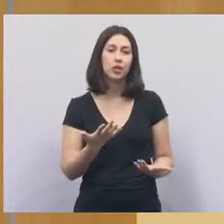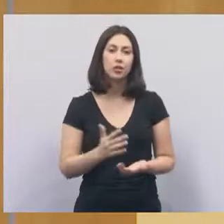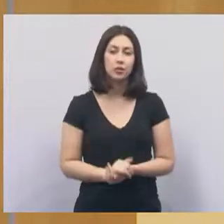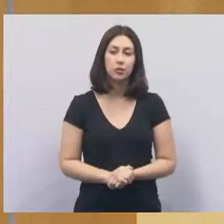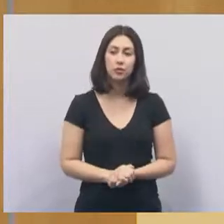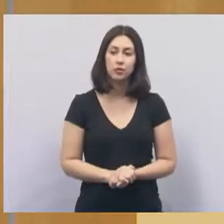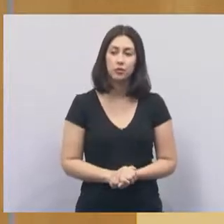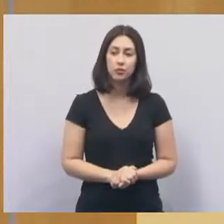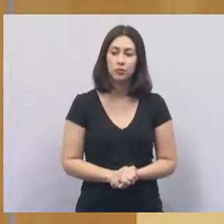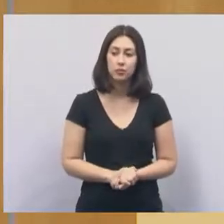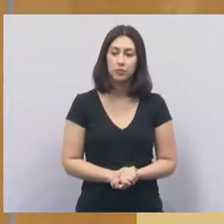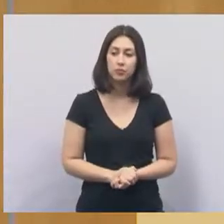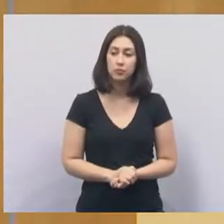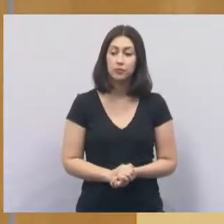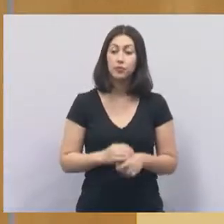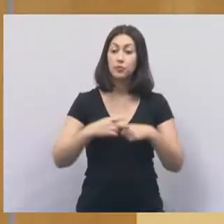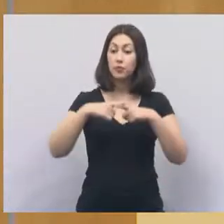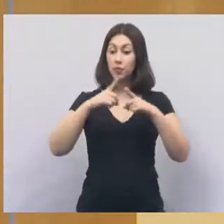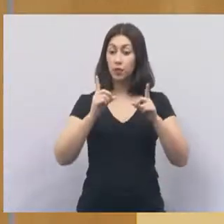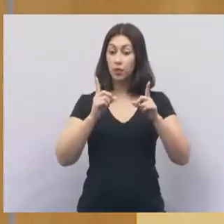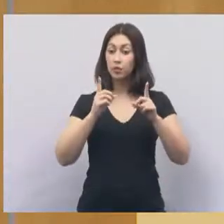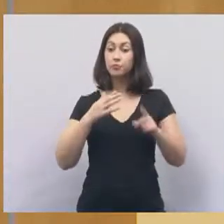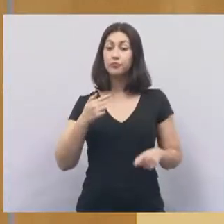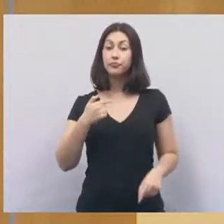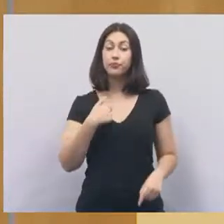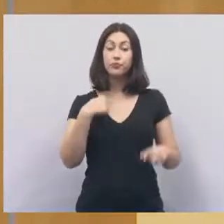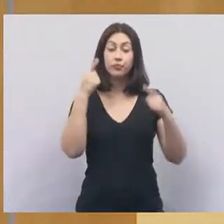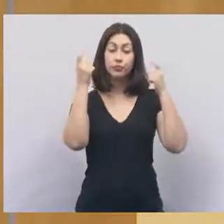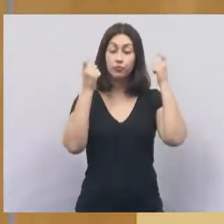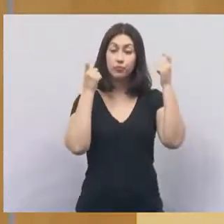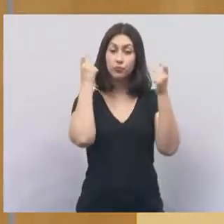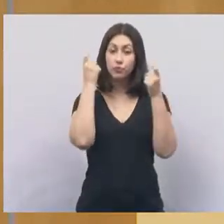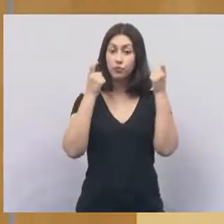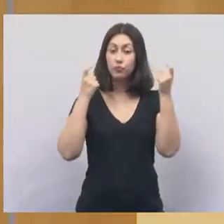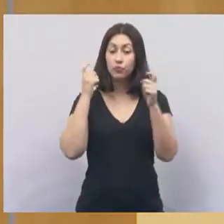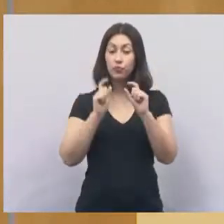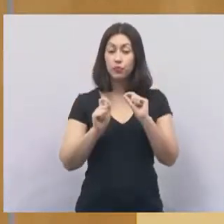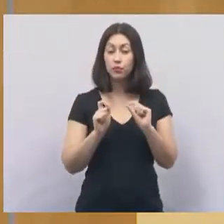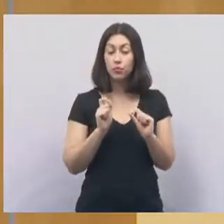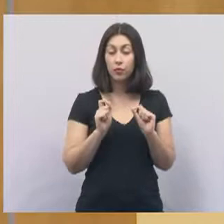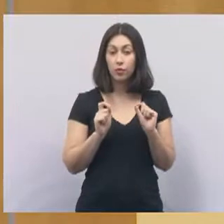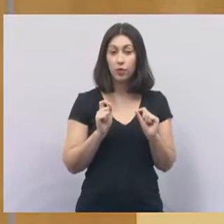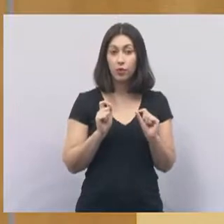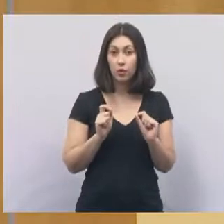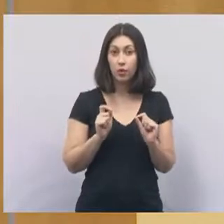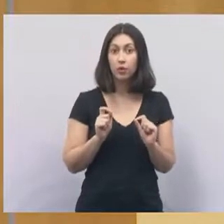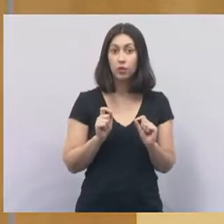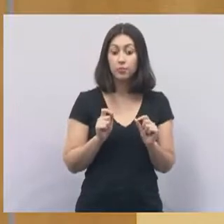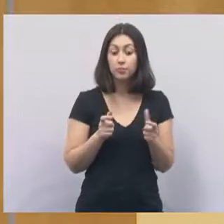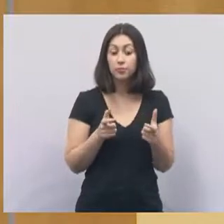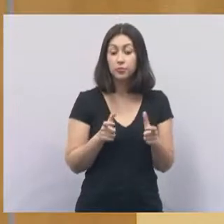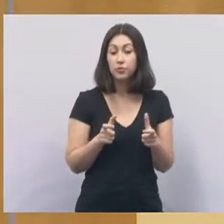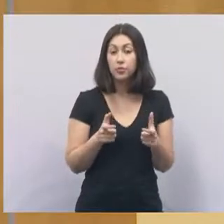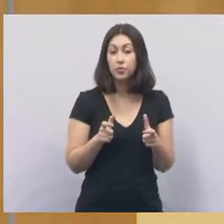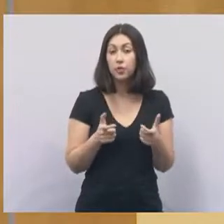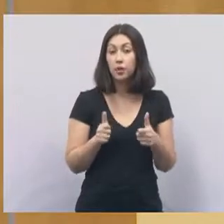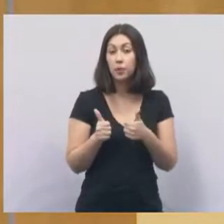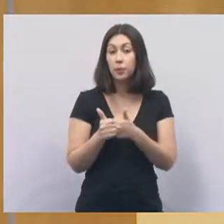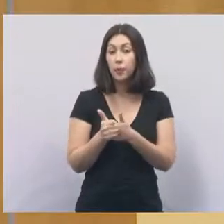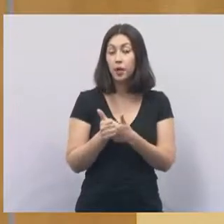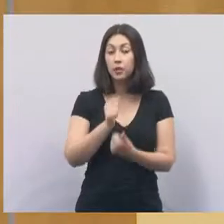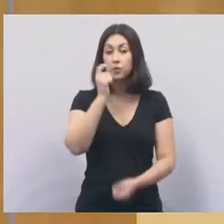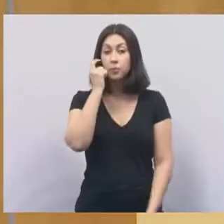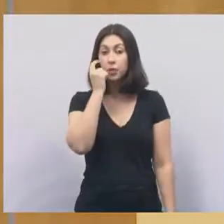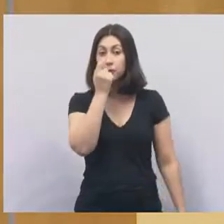lado do pagador de Andrade mas a minha preocupação aqui seria mesmo é aonde que fica ao lado do